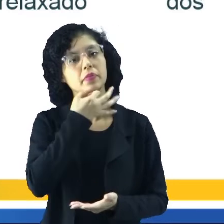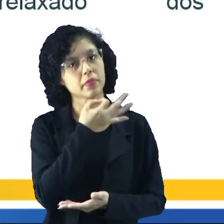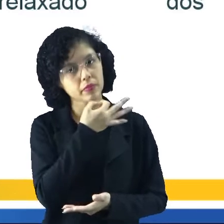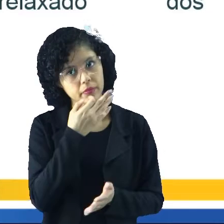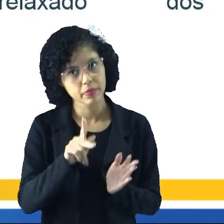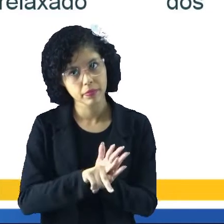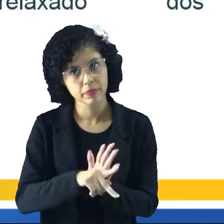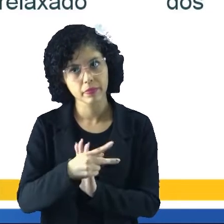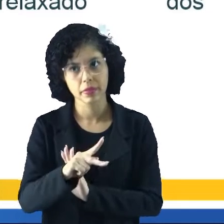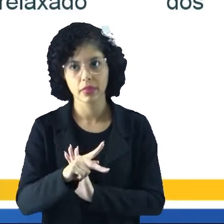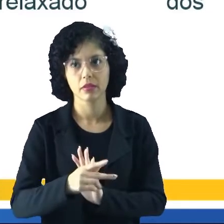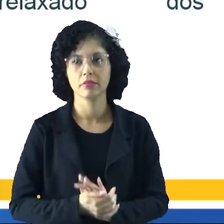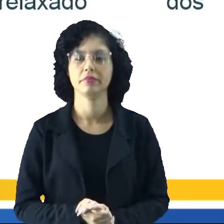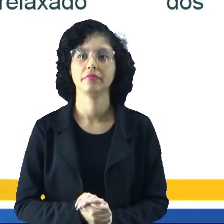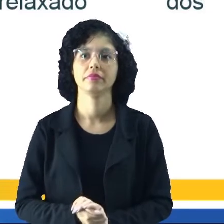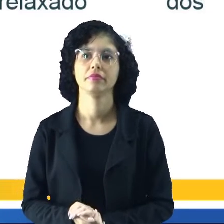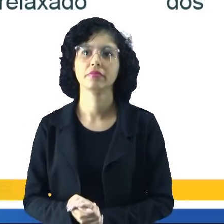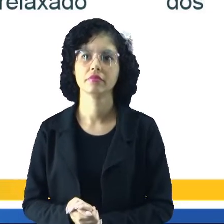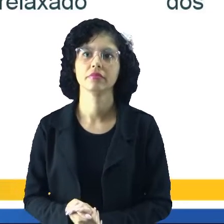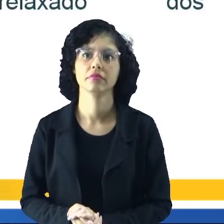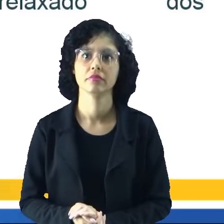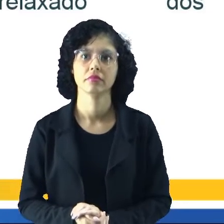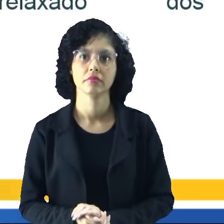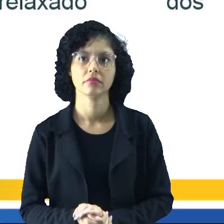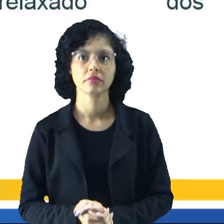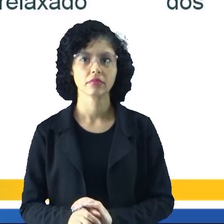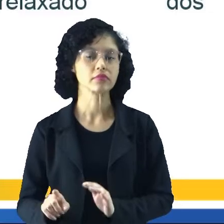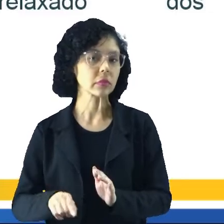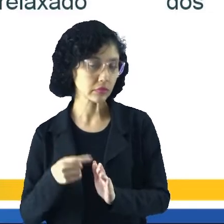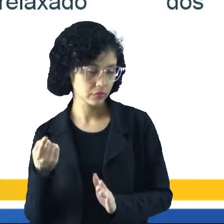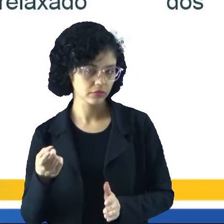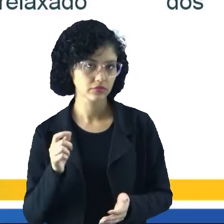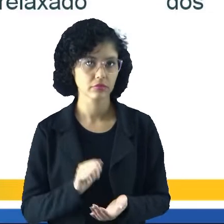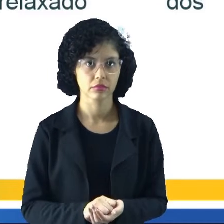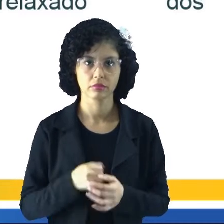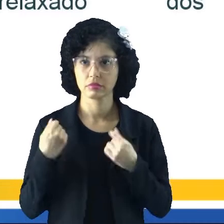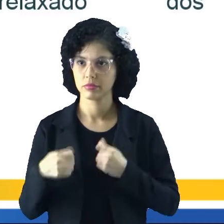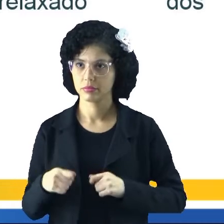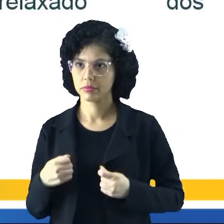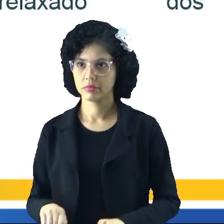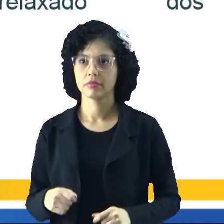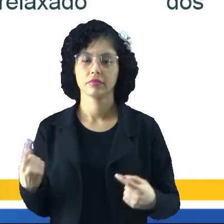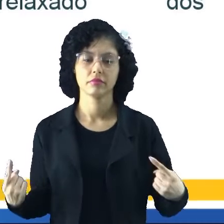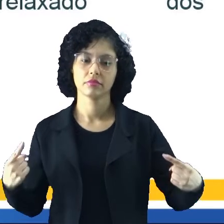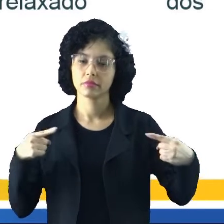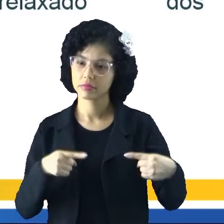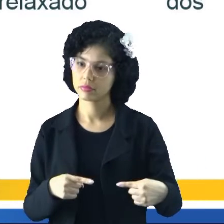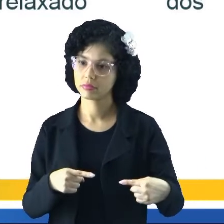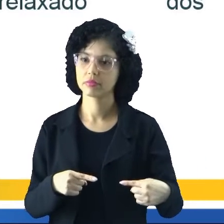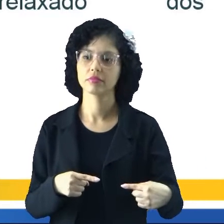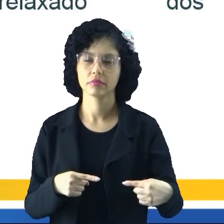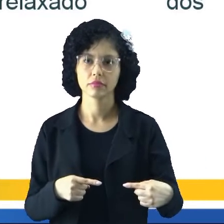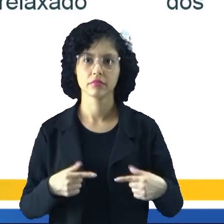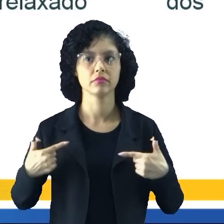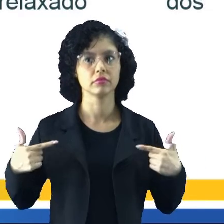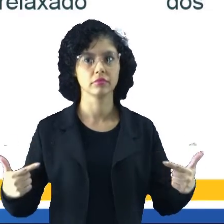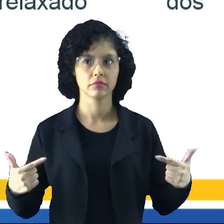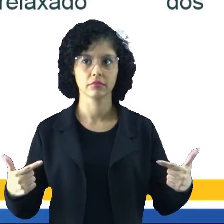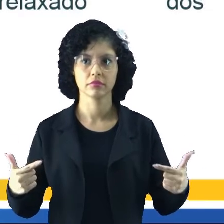ali, né? Que são armas não convencionais, uma vez que as armas convencionais para esse tipo de duelo, né, seria a pistola